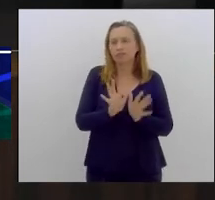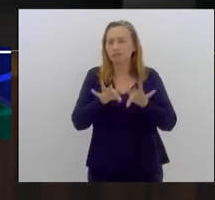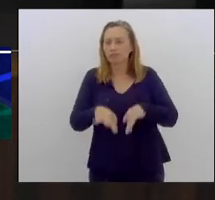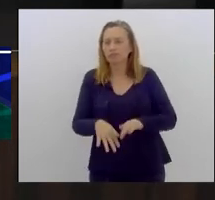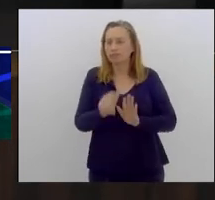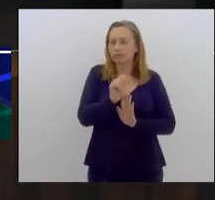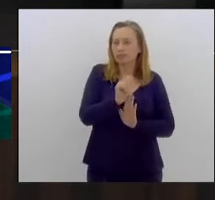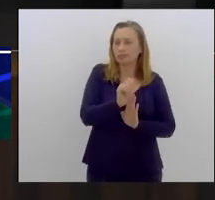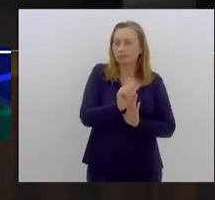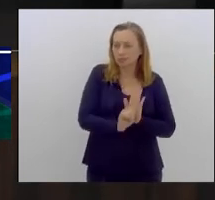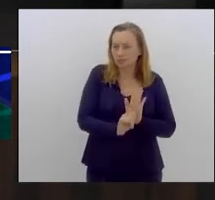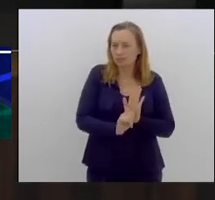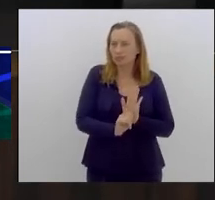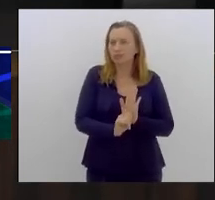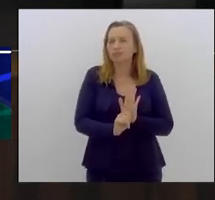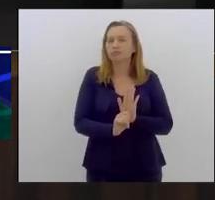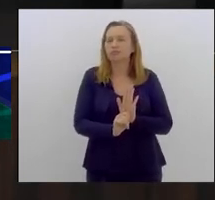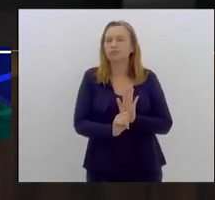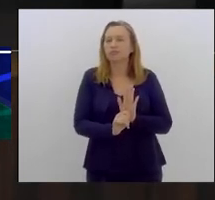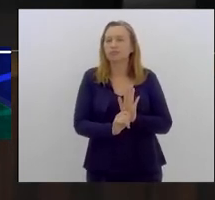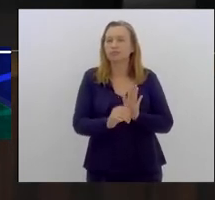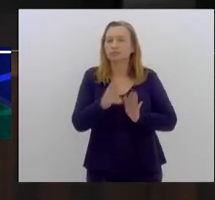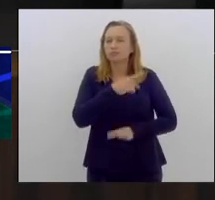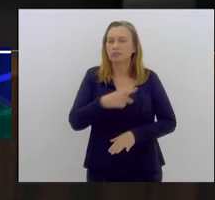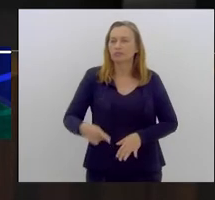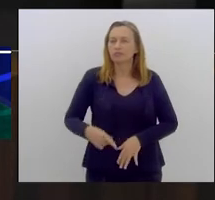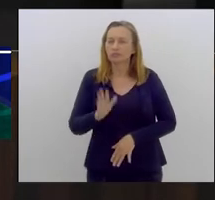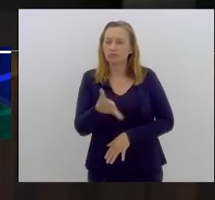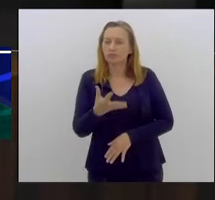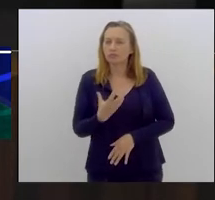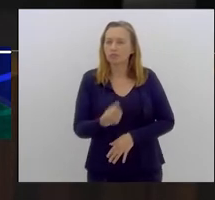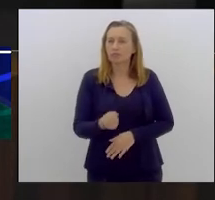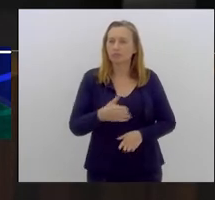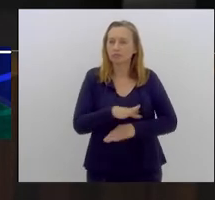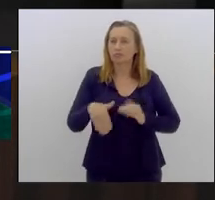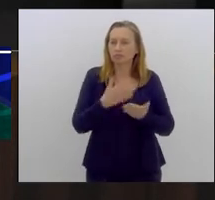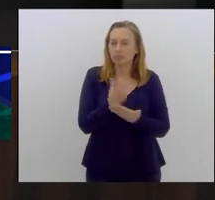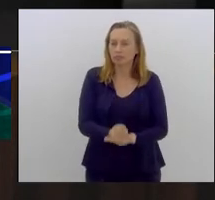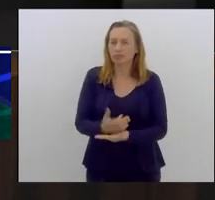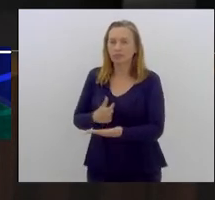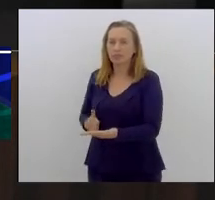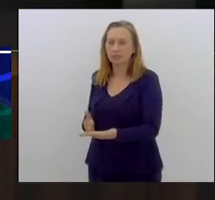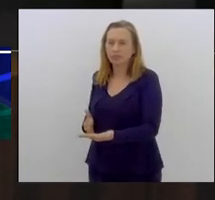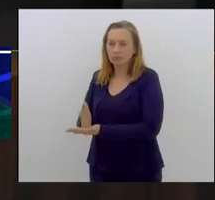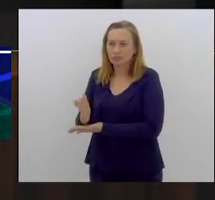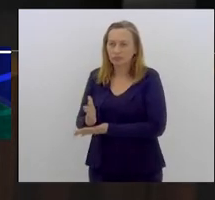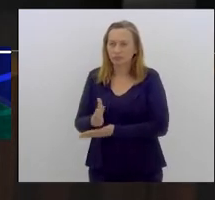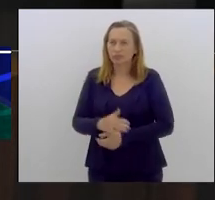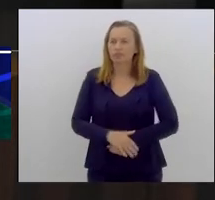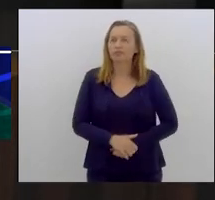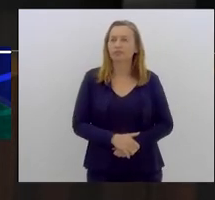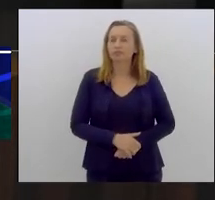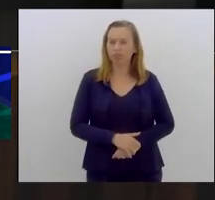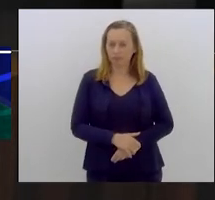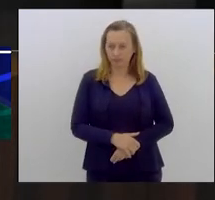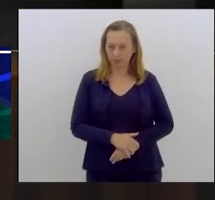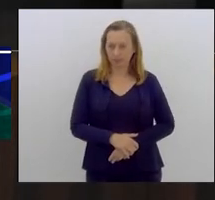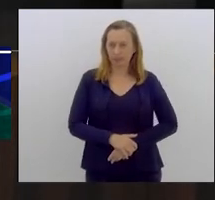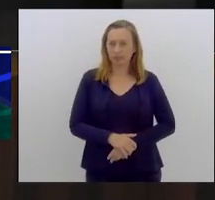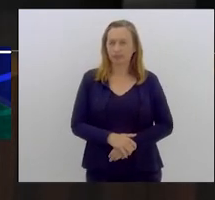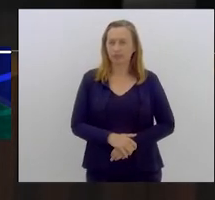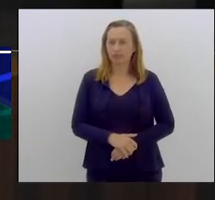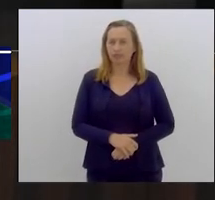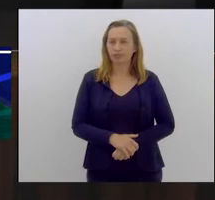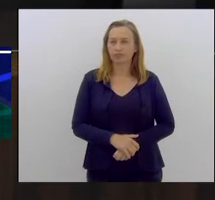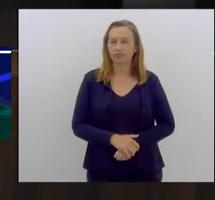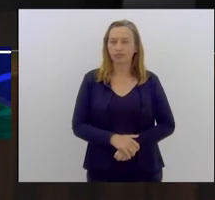final de redação que a presidência já deferiu. Os senhores que aprovam, permaneçam como estão. Aprovado, vai a